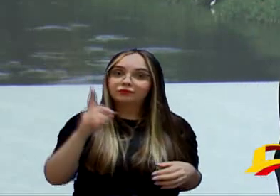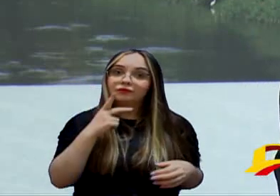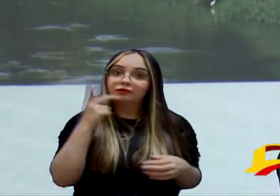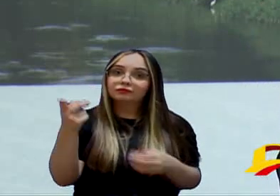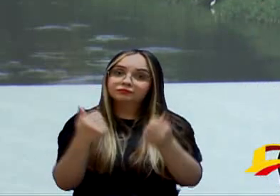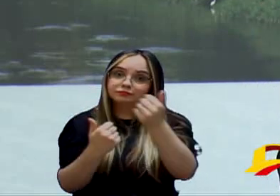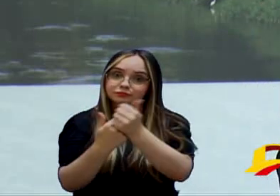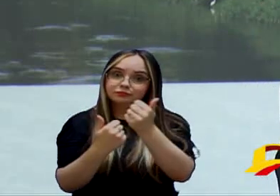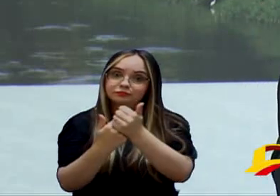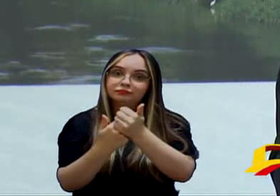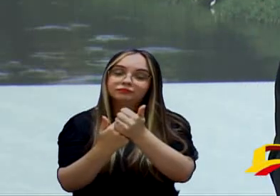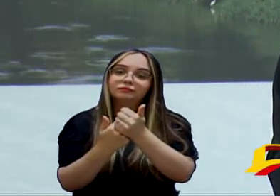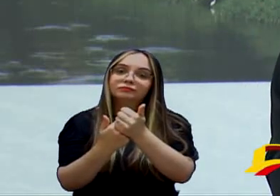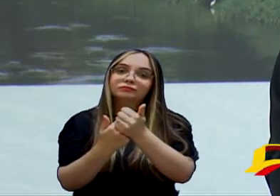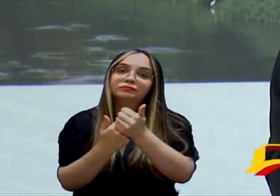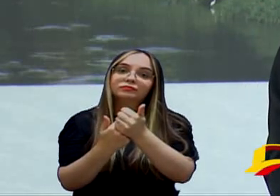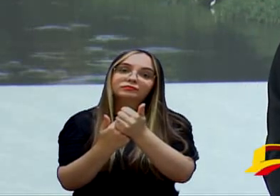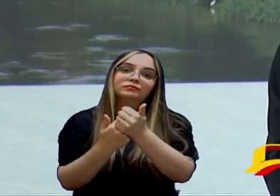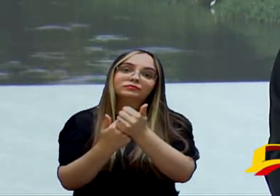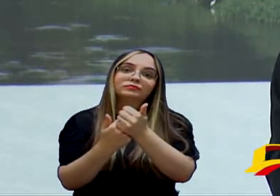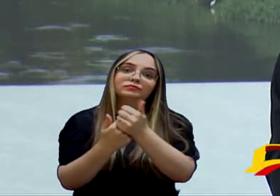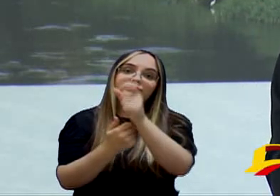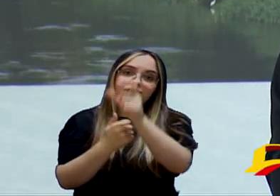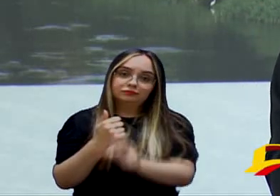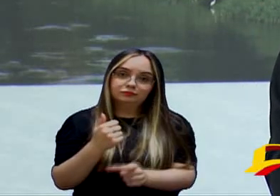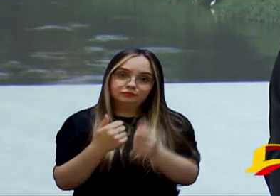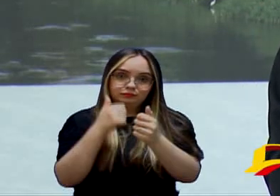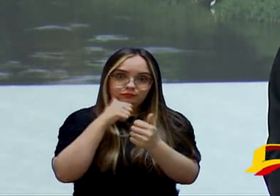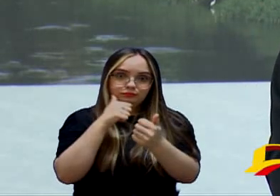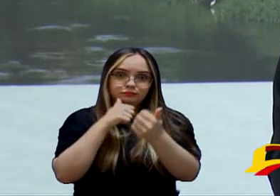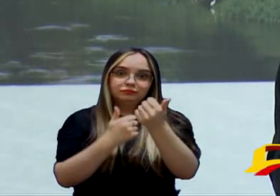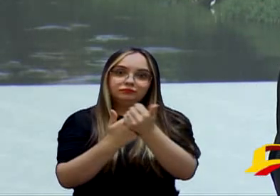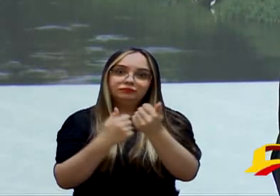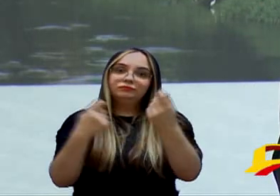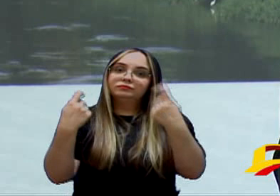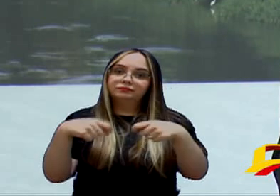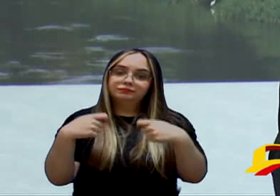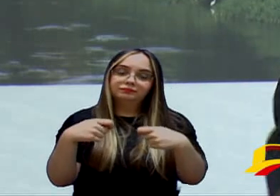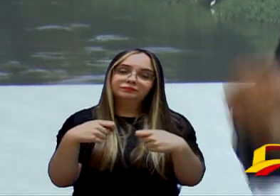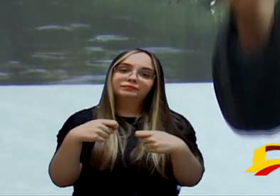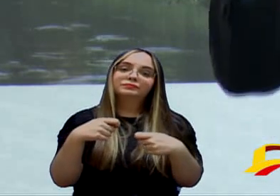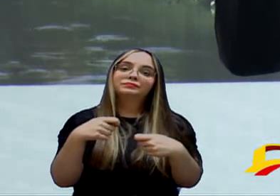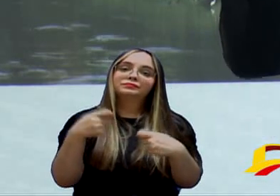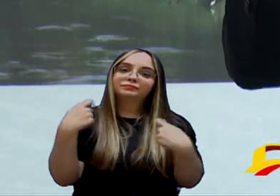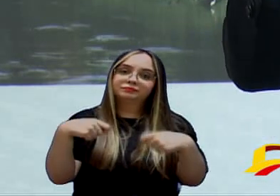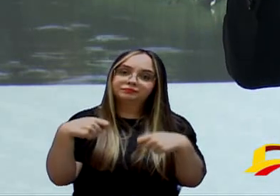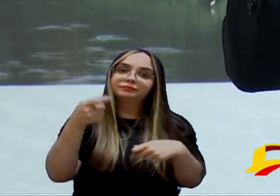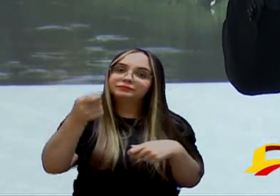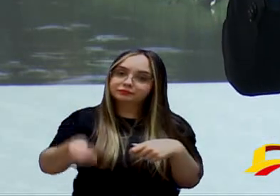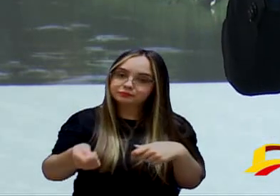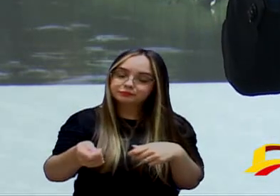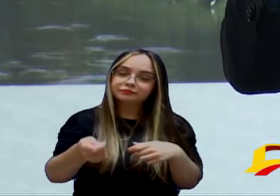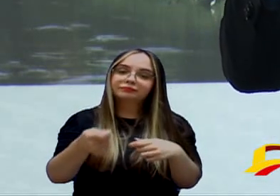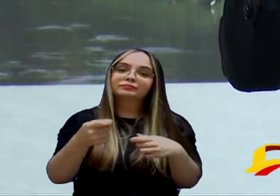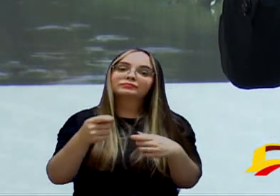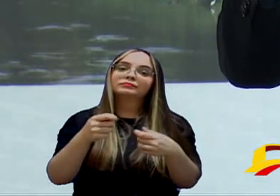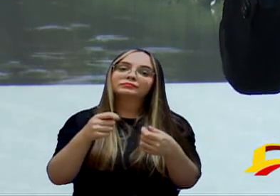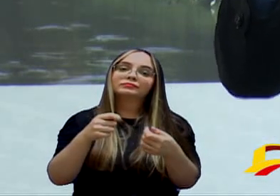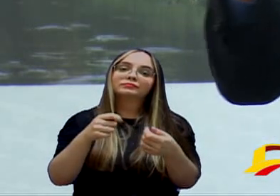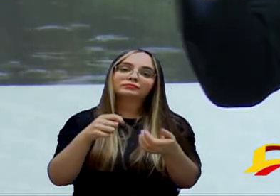assessora fosse tivesse aí advertência que isso vai na ficha